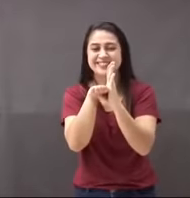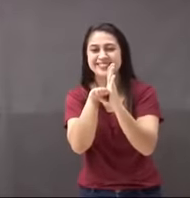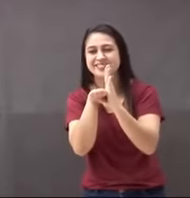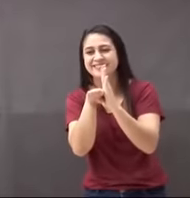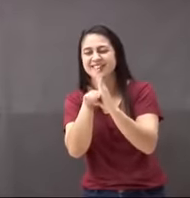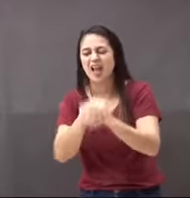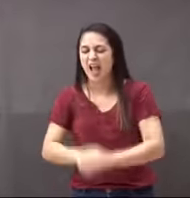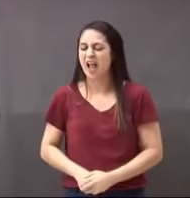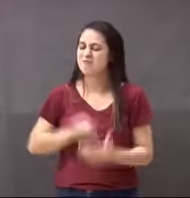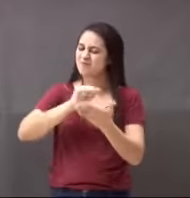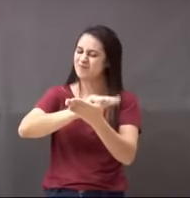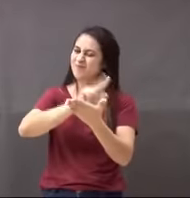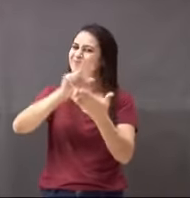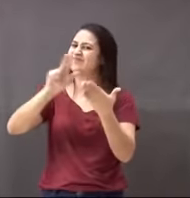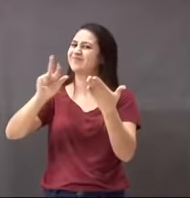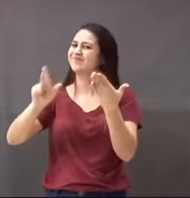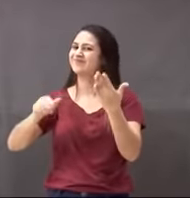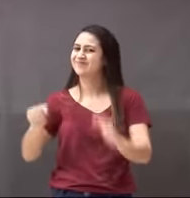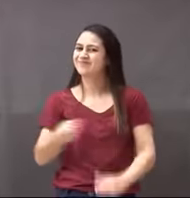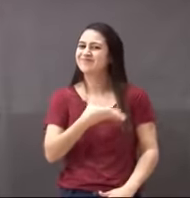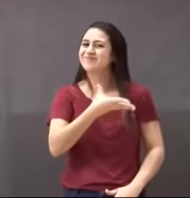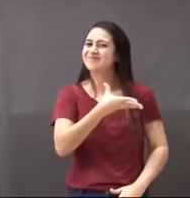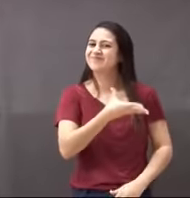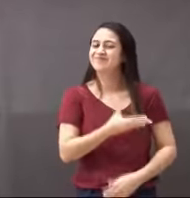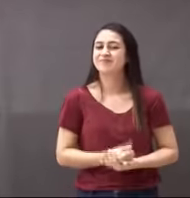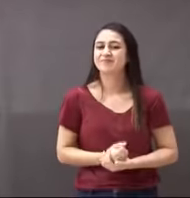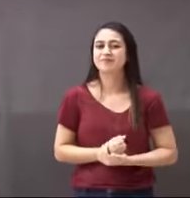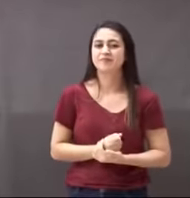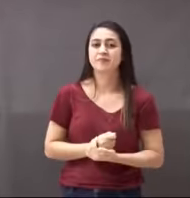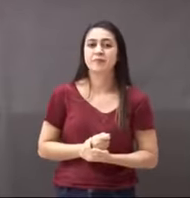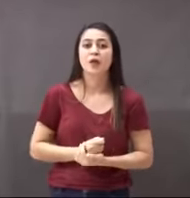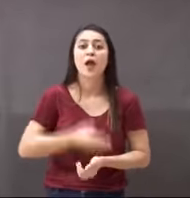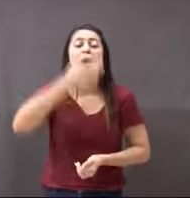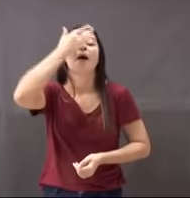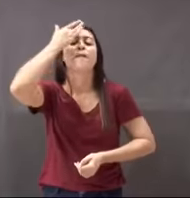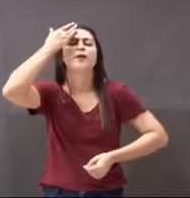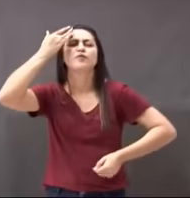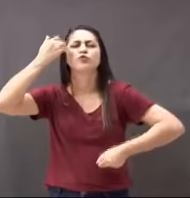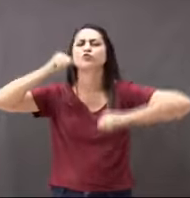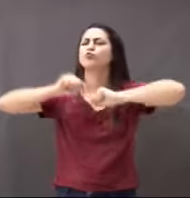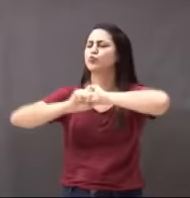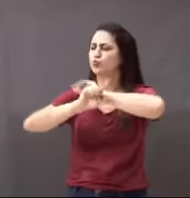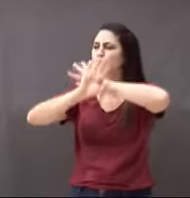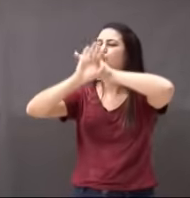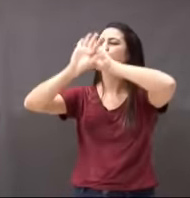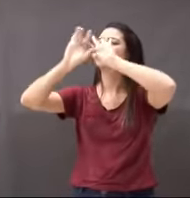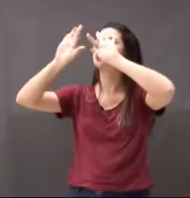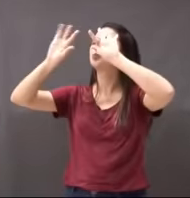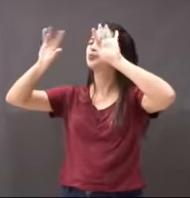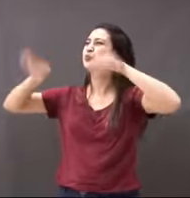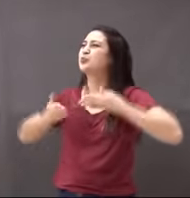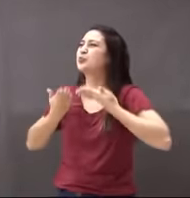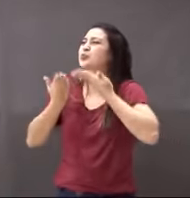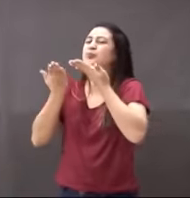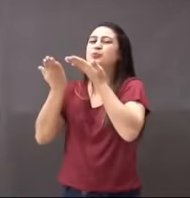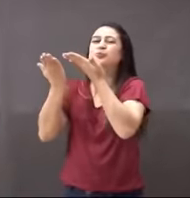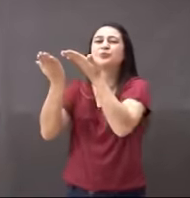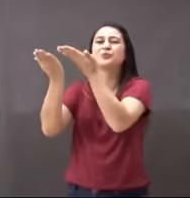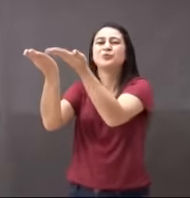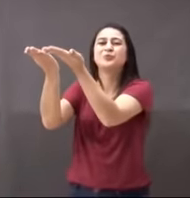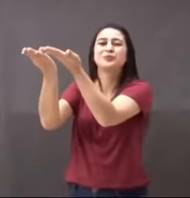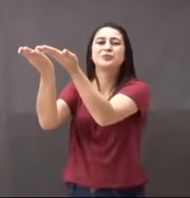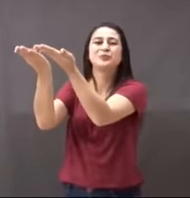Uma novidade pra quem tá dando glória.